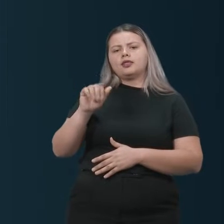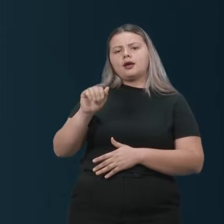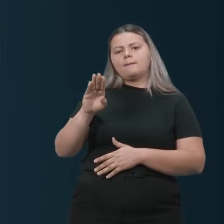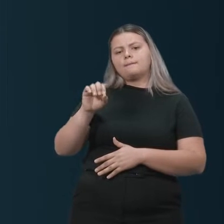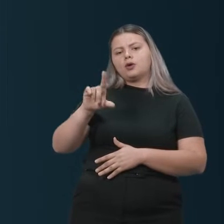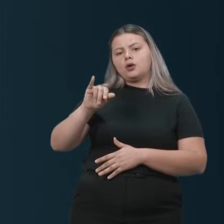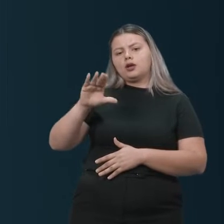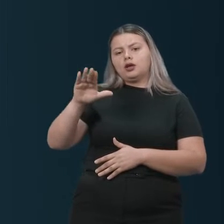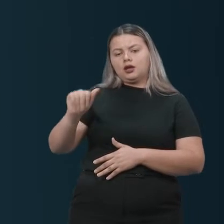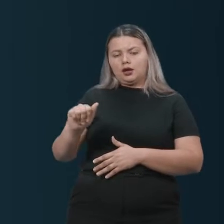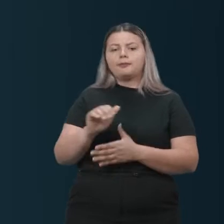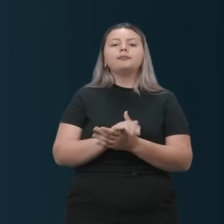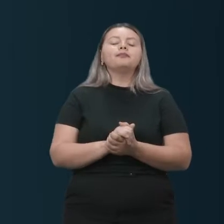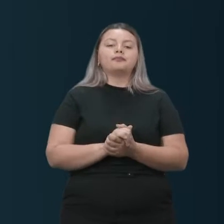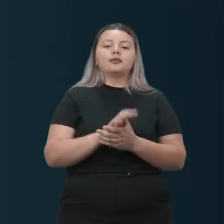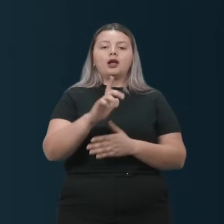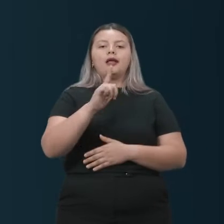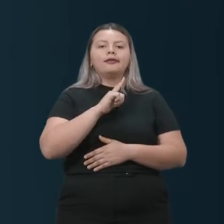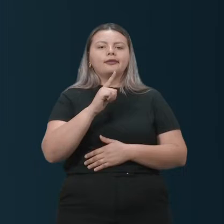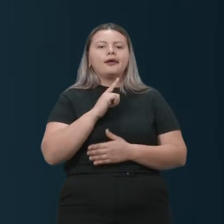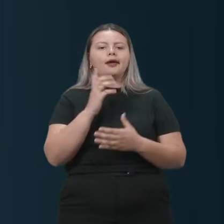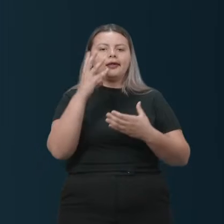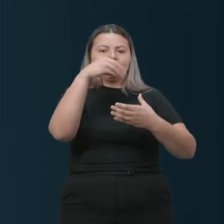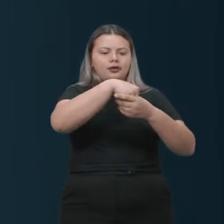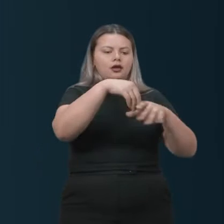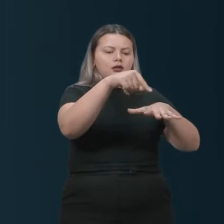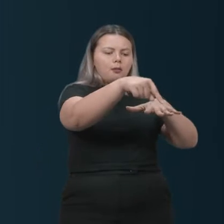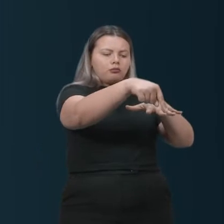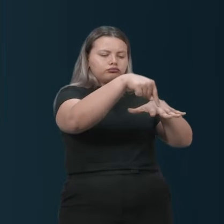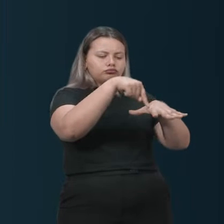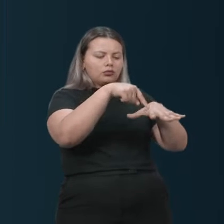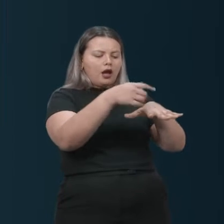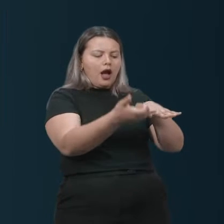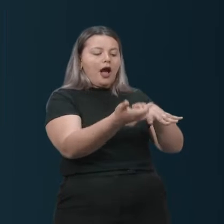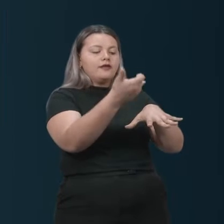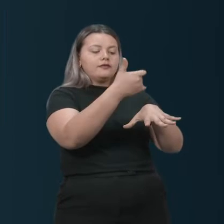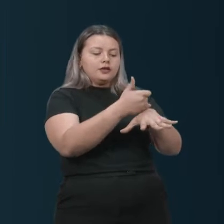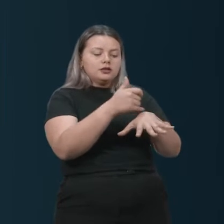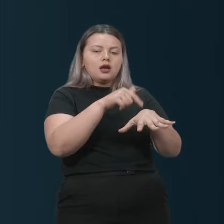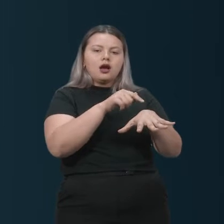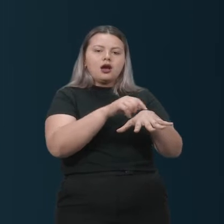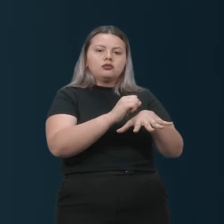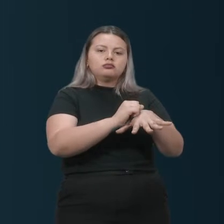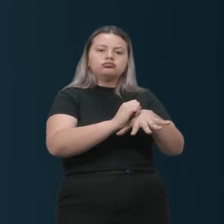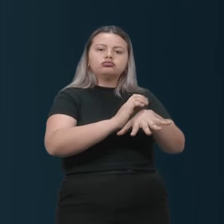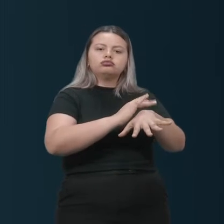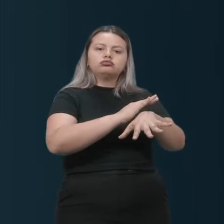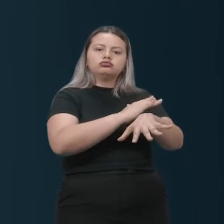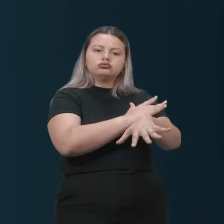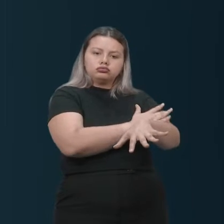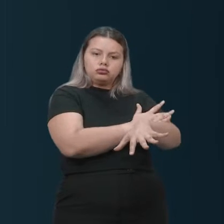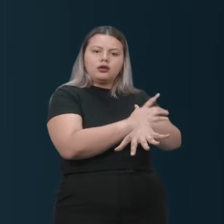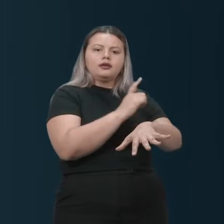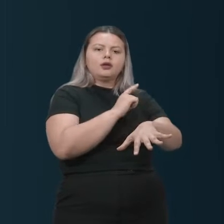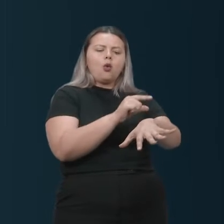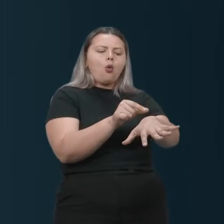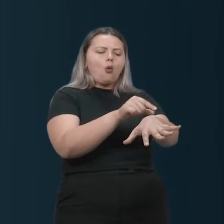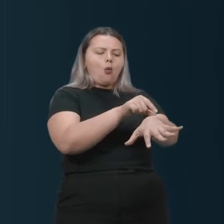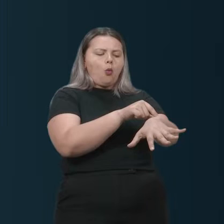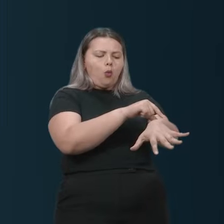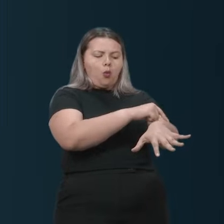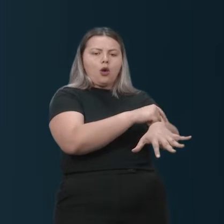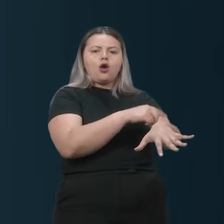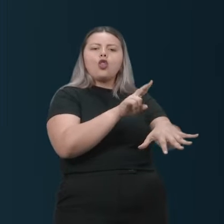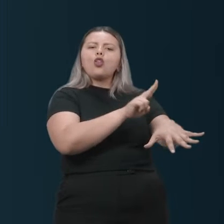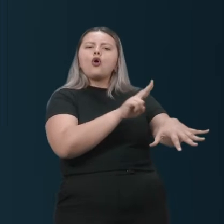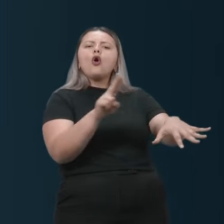neurônio. Uma vez que a informação passa dos dendritos para o corpo celular, ela é transmitida por um prolongamento